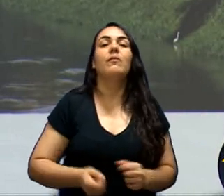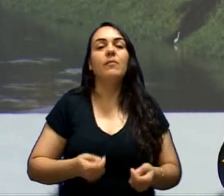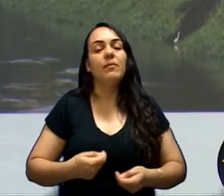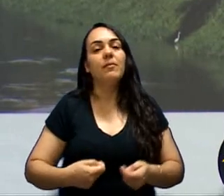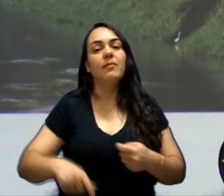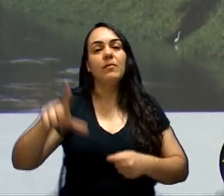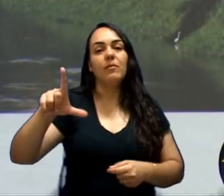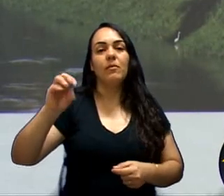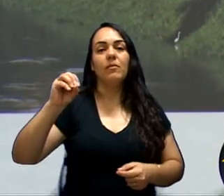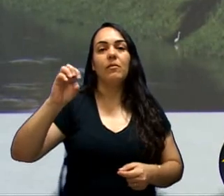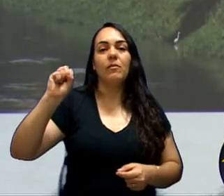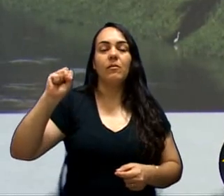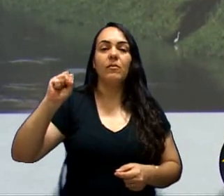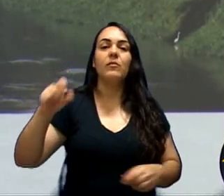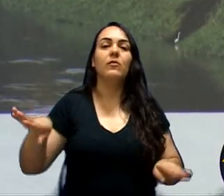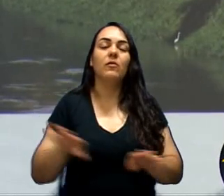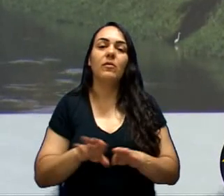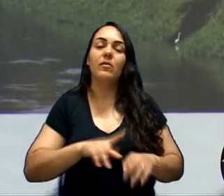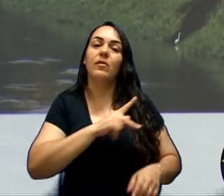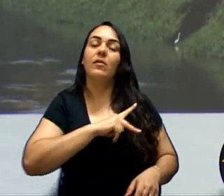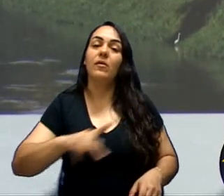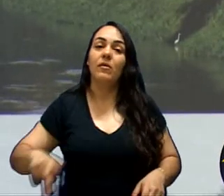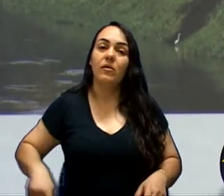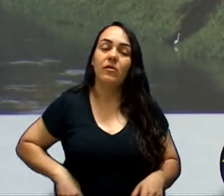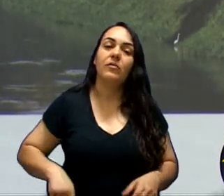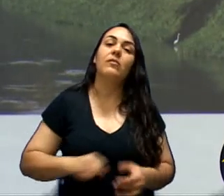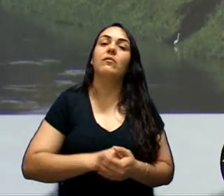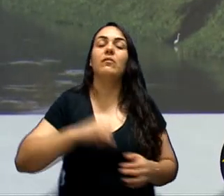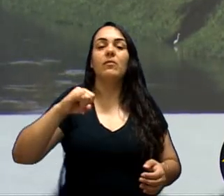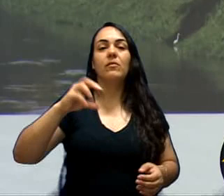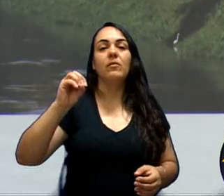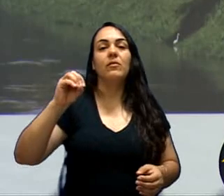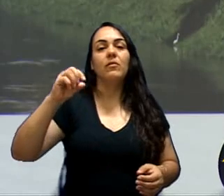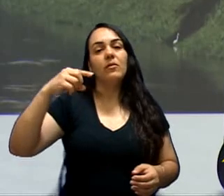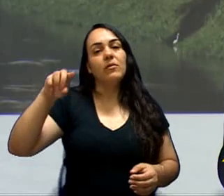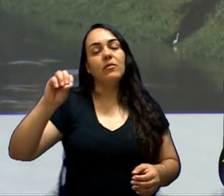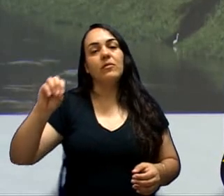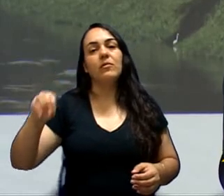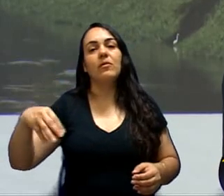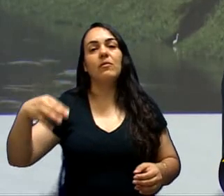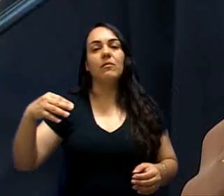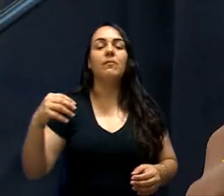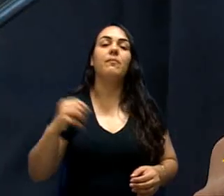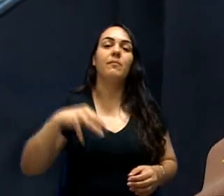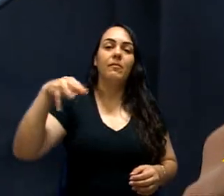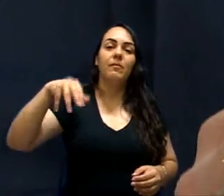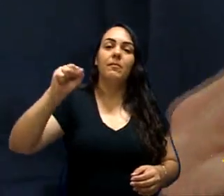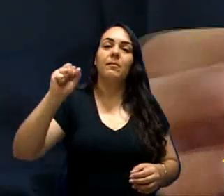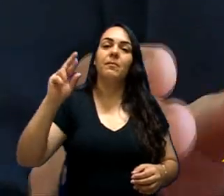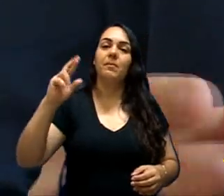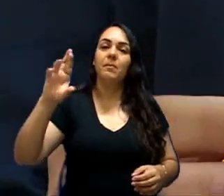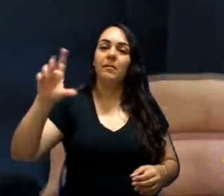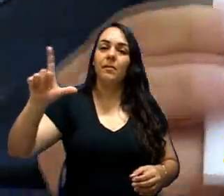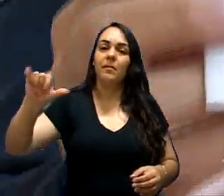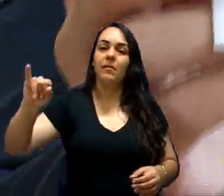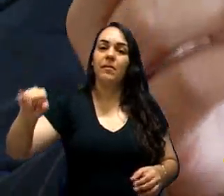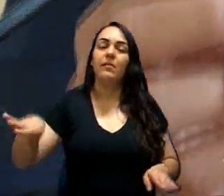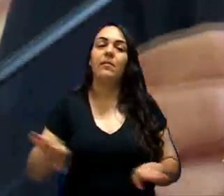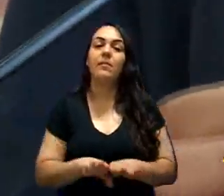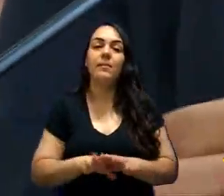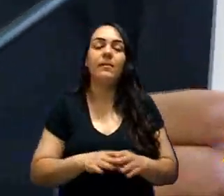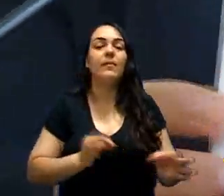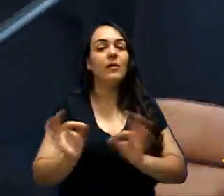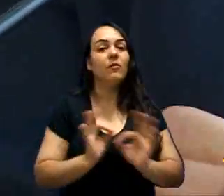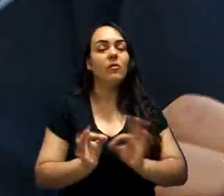LOA. O João Rosa, presidente, Marli Santana, membro, e Rosa Tosato, membro. Todos os funcionários dessa casa, tá? Então,